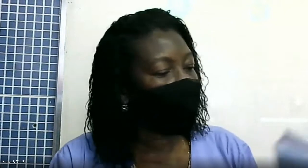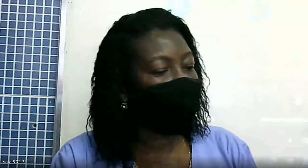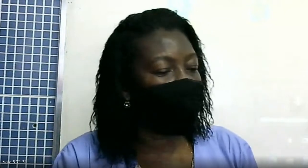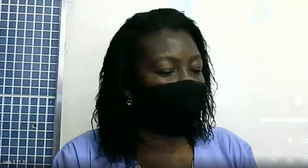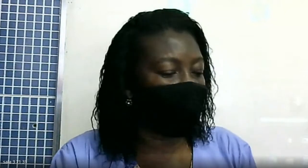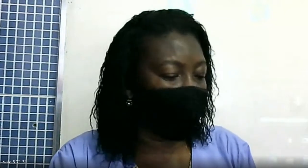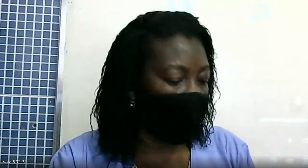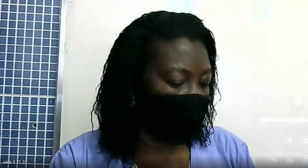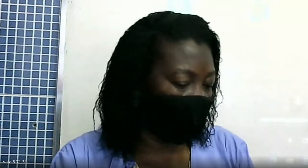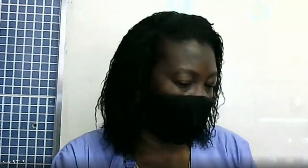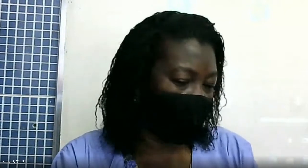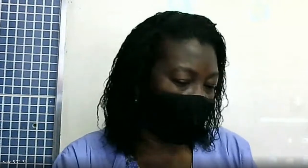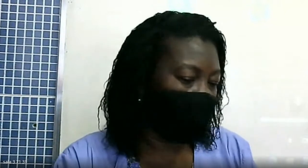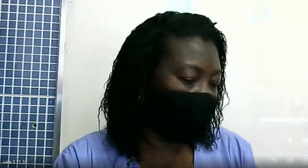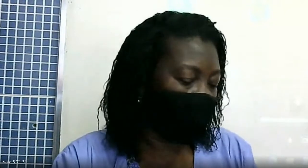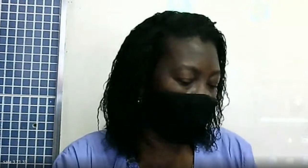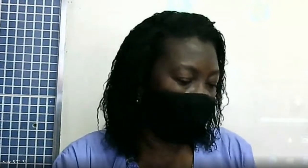Isso aqui é o quê? São as provas.